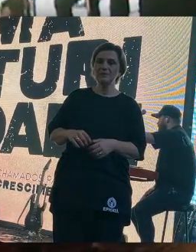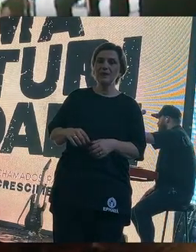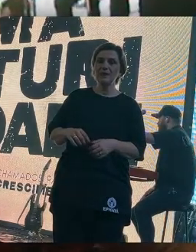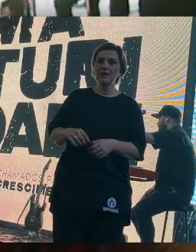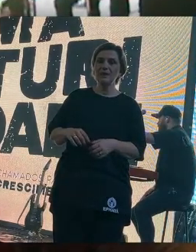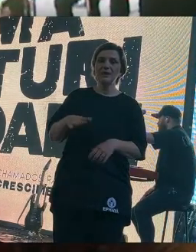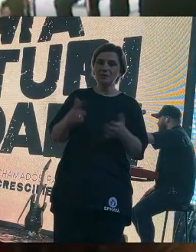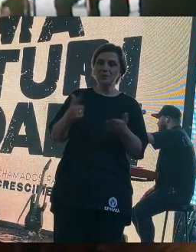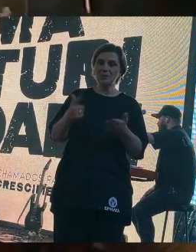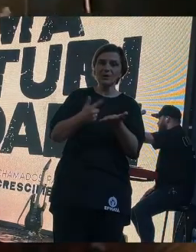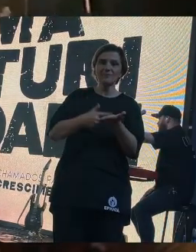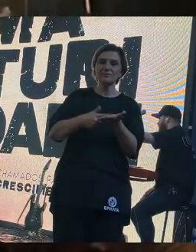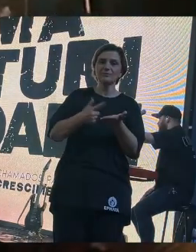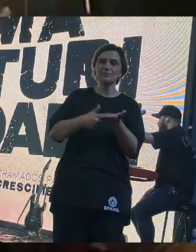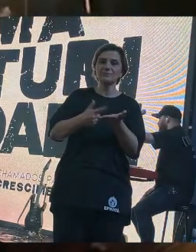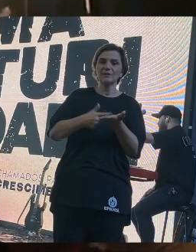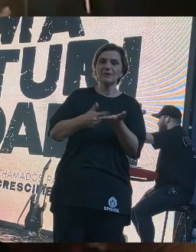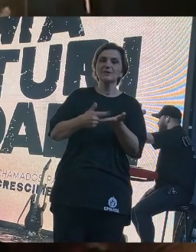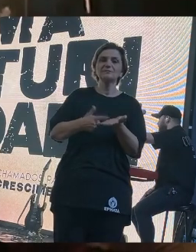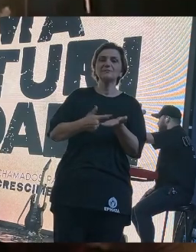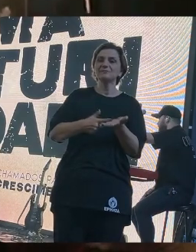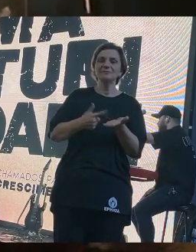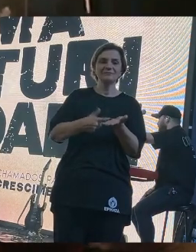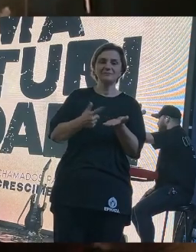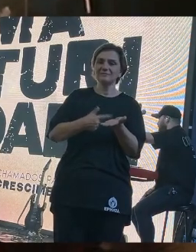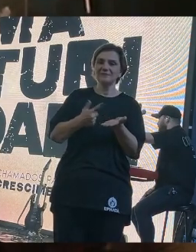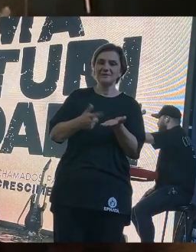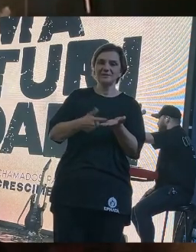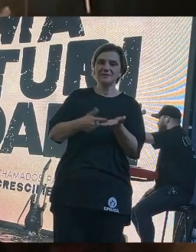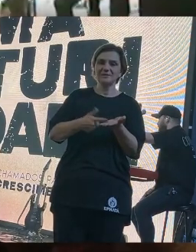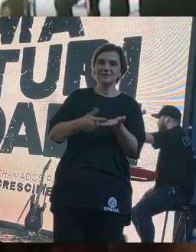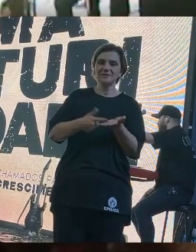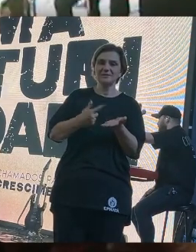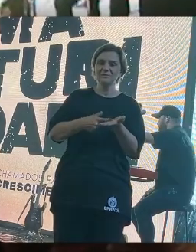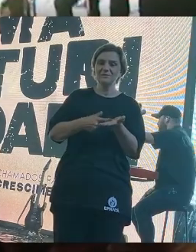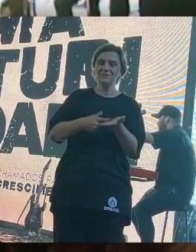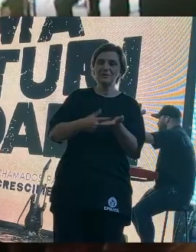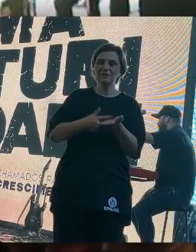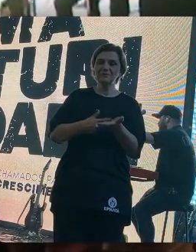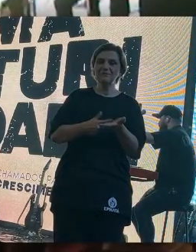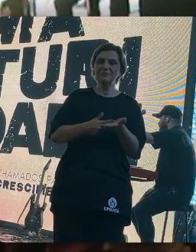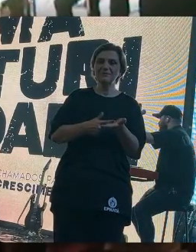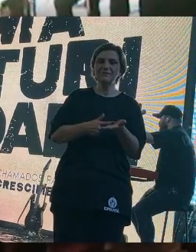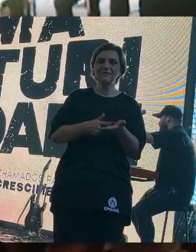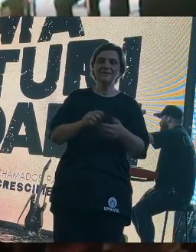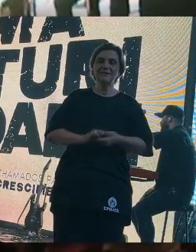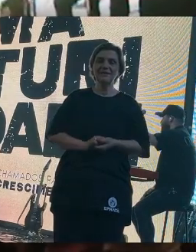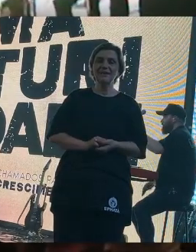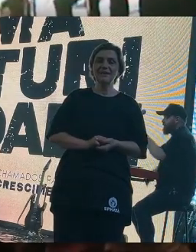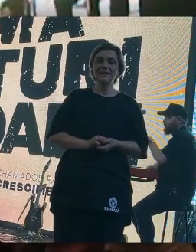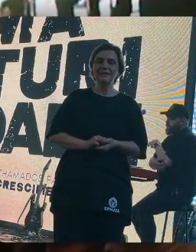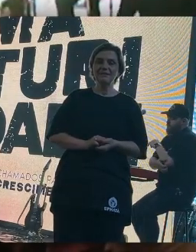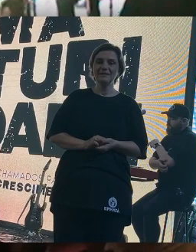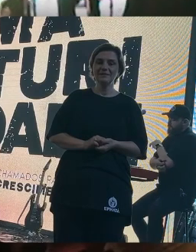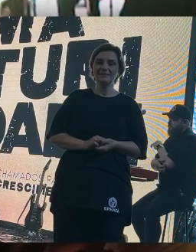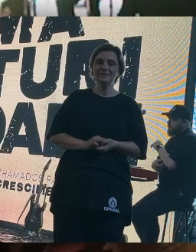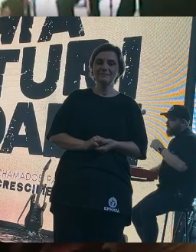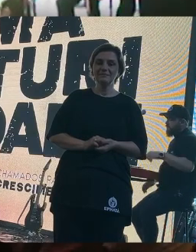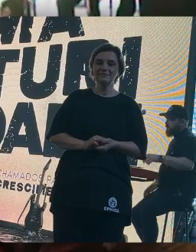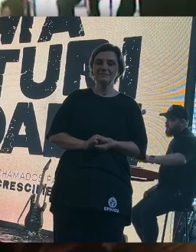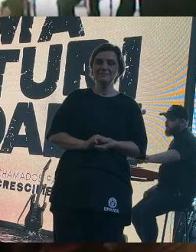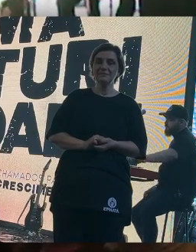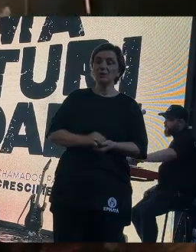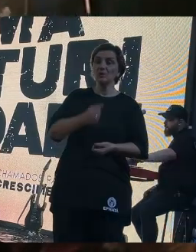faz parte de uma jornada de mais de 20 anos de fé, passando pelos maiores e maiores desafios, tendo que vencer